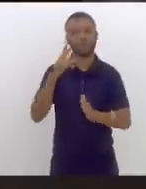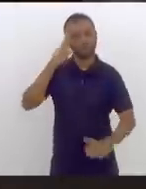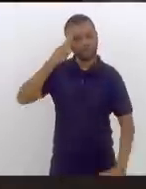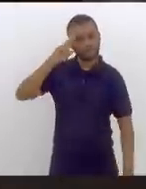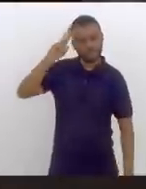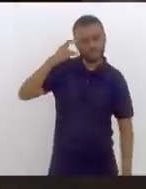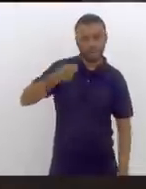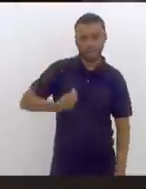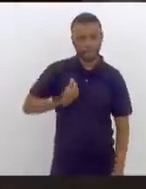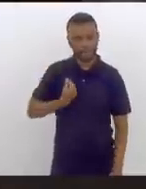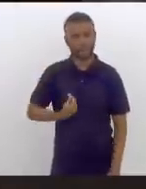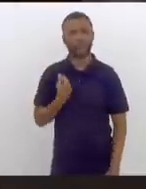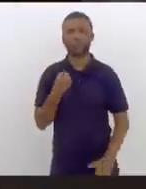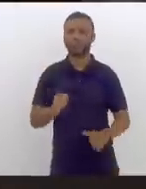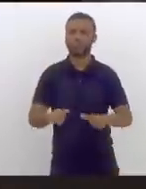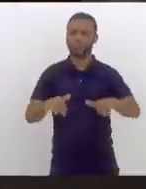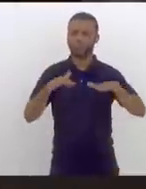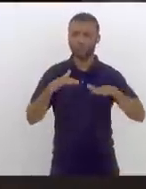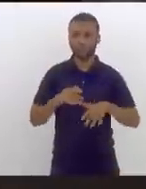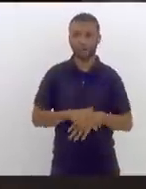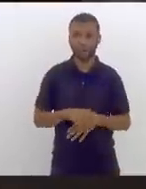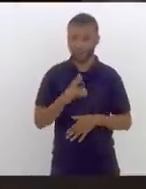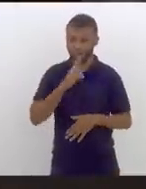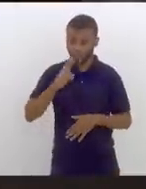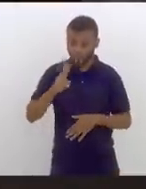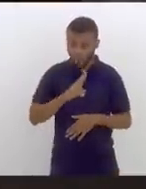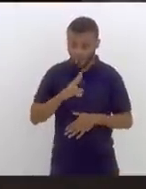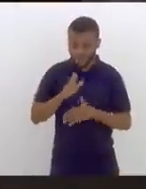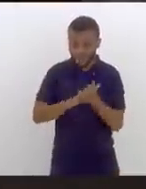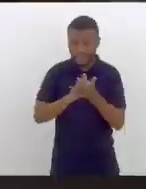todo mundo eu não tive nenhuma